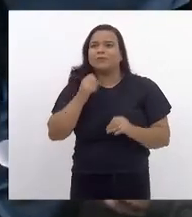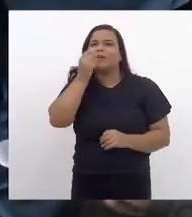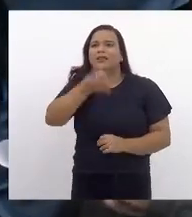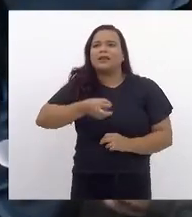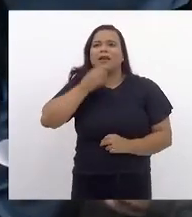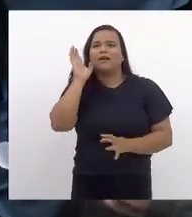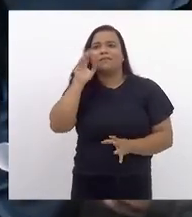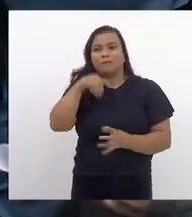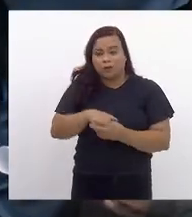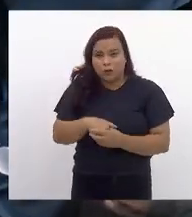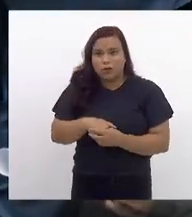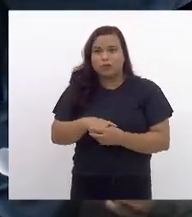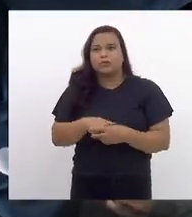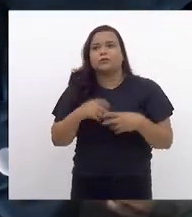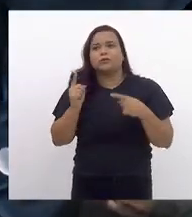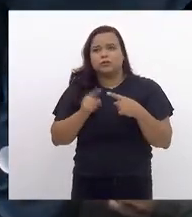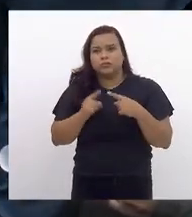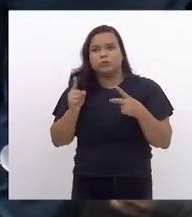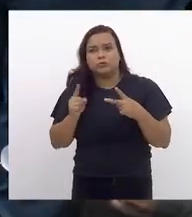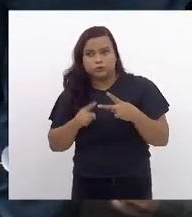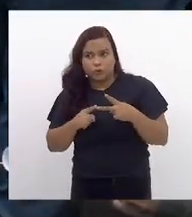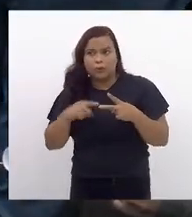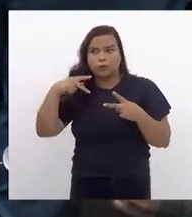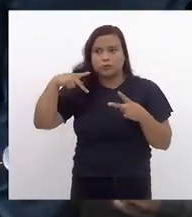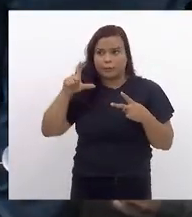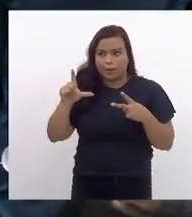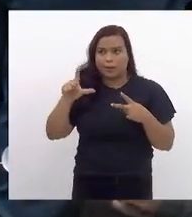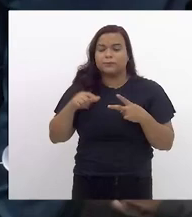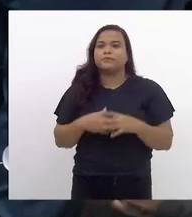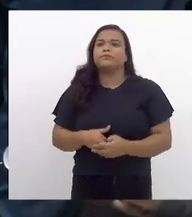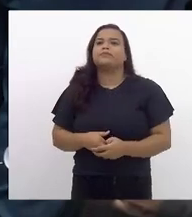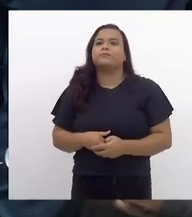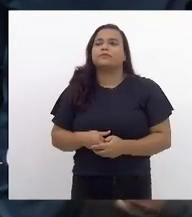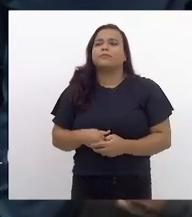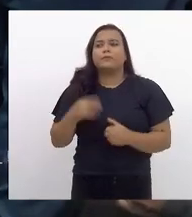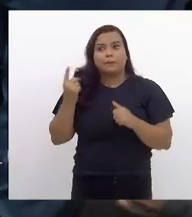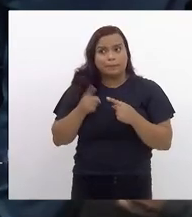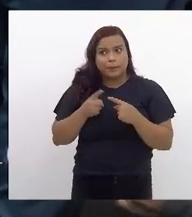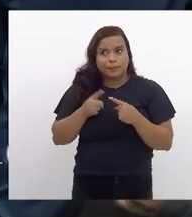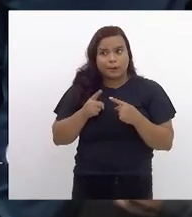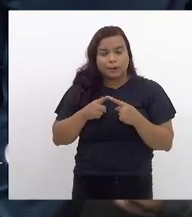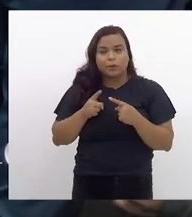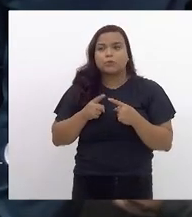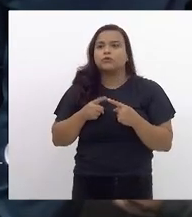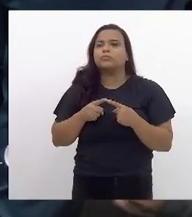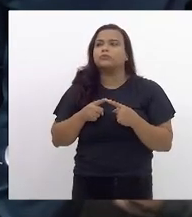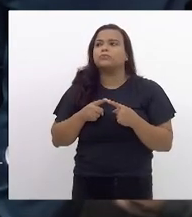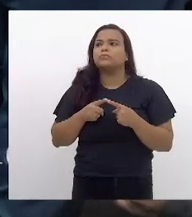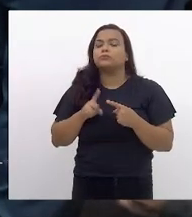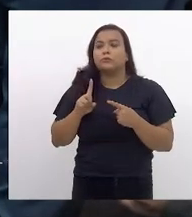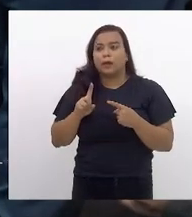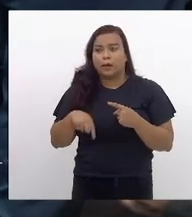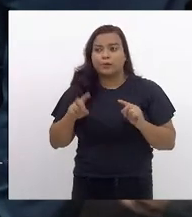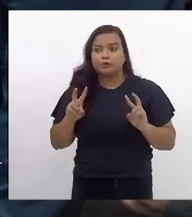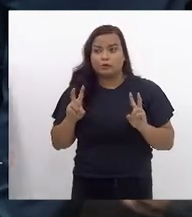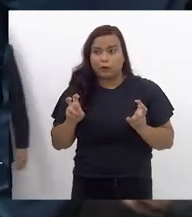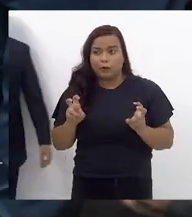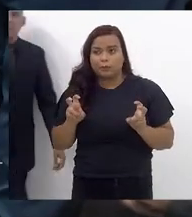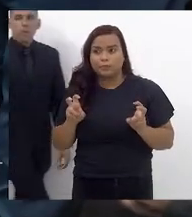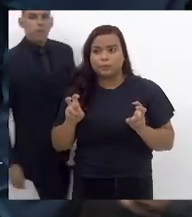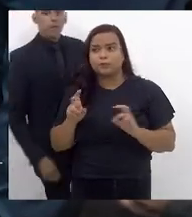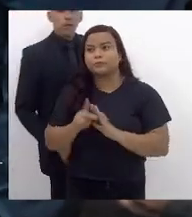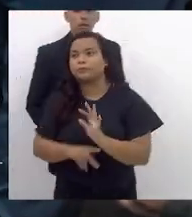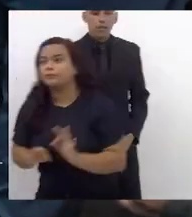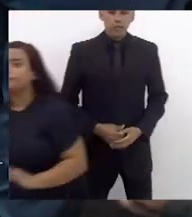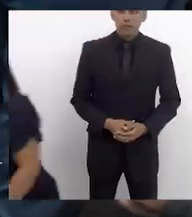de voto em dois diferentes PLs. O primeiro, senhor presidente, é com relação ao projeto